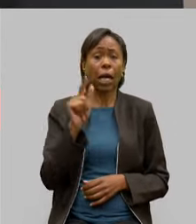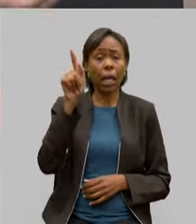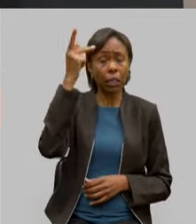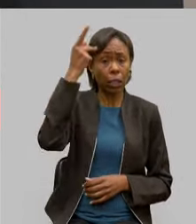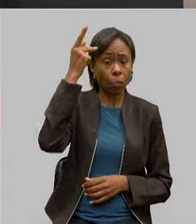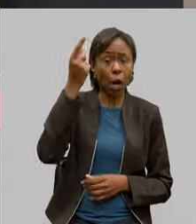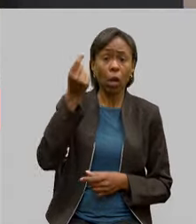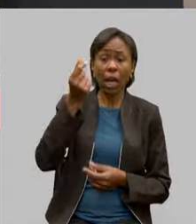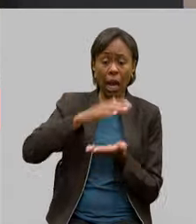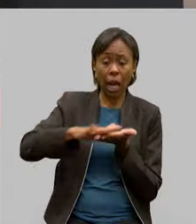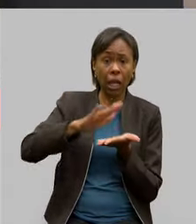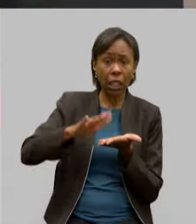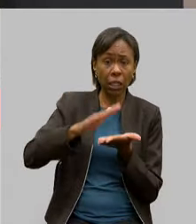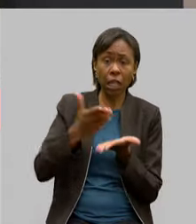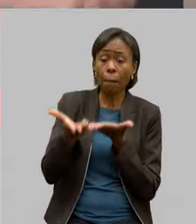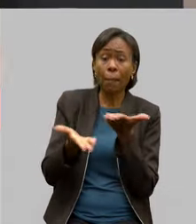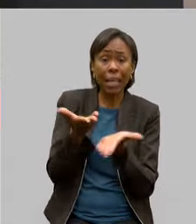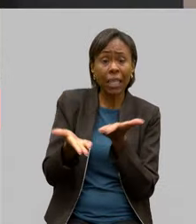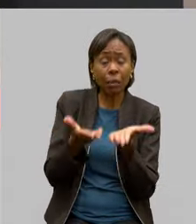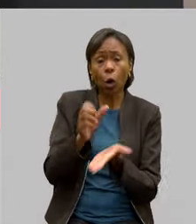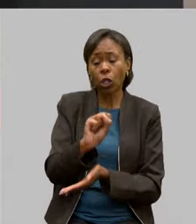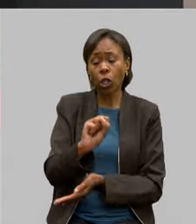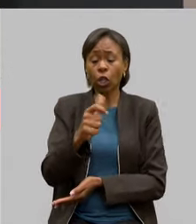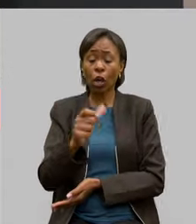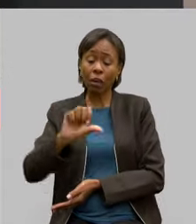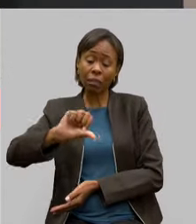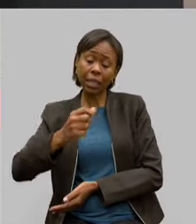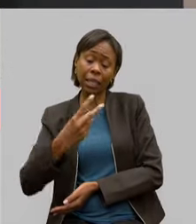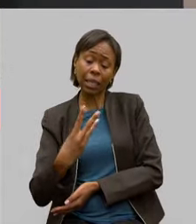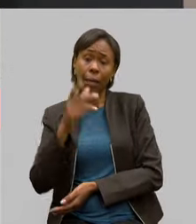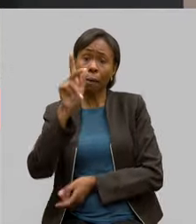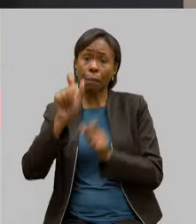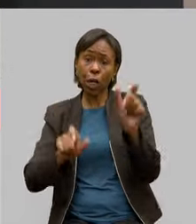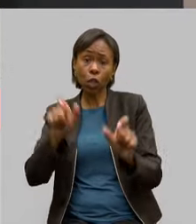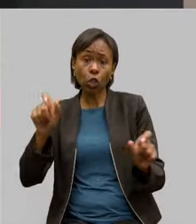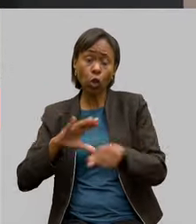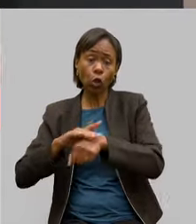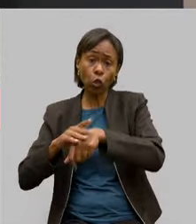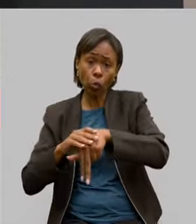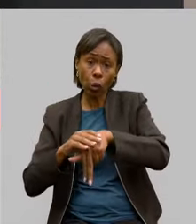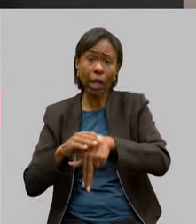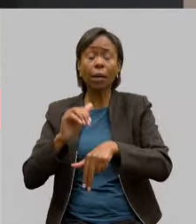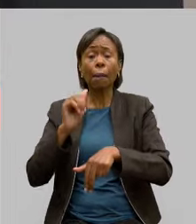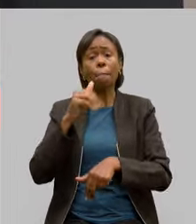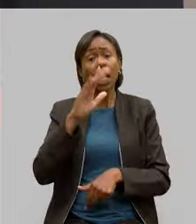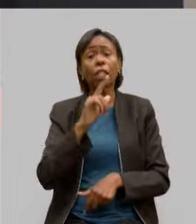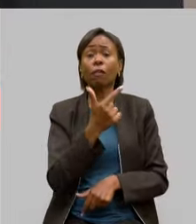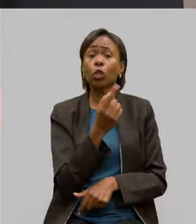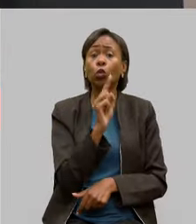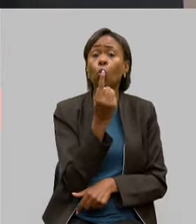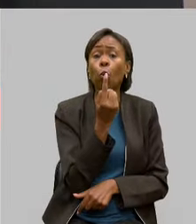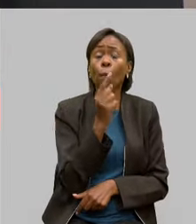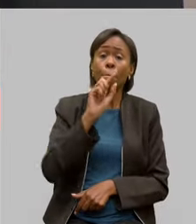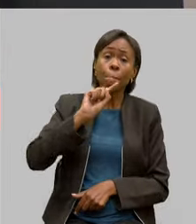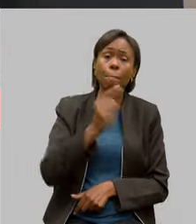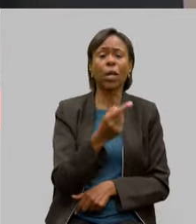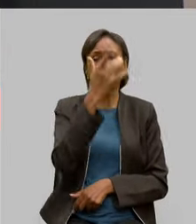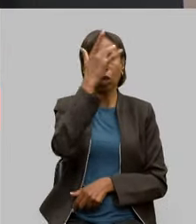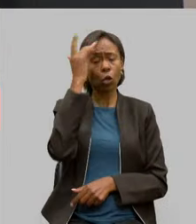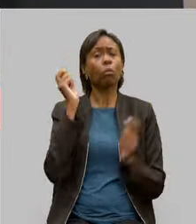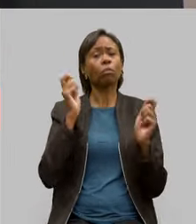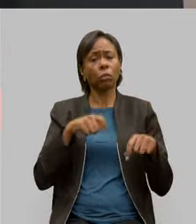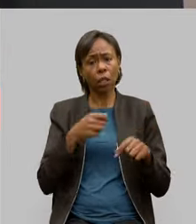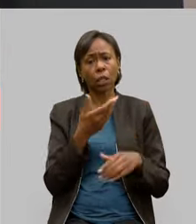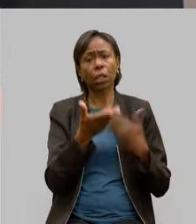gastando para tratar 893 pessoas eles poderiam tratar mais de 21.000 pessoas e lembrando pessoal Minas